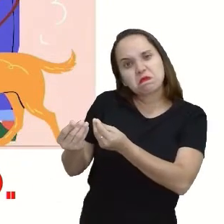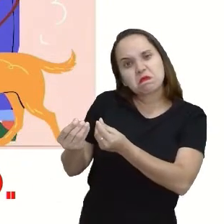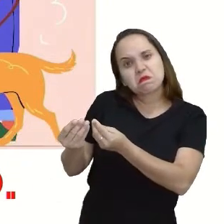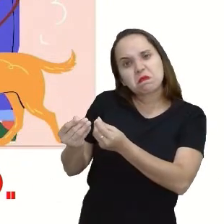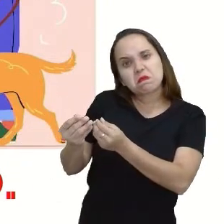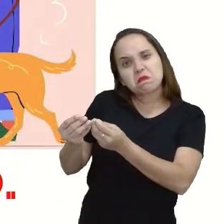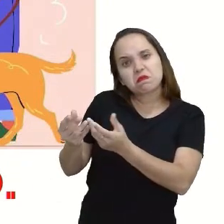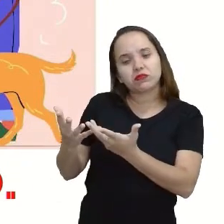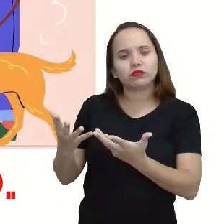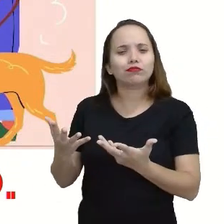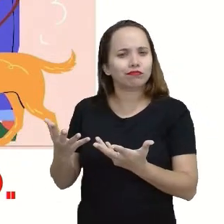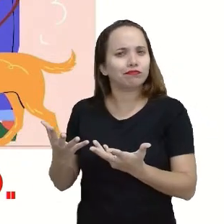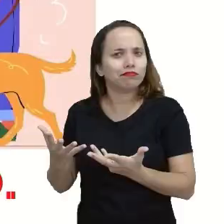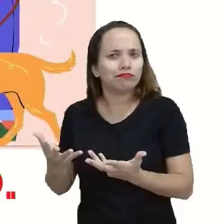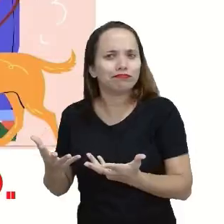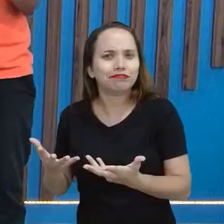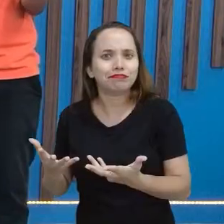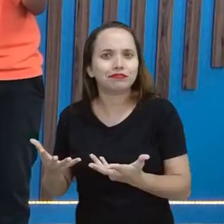negativa.